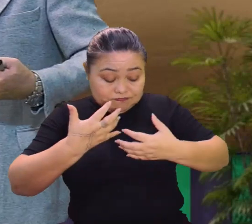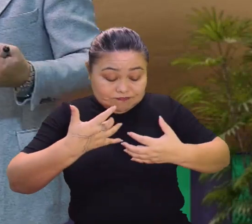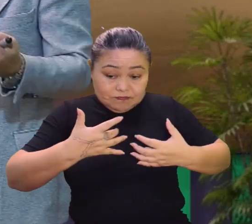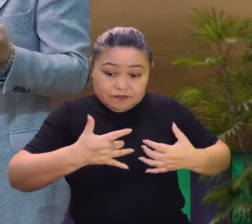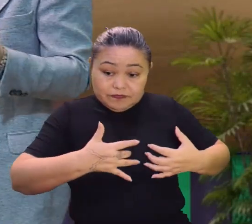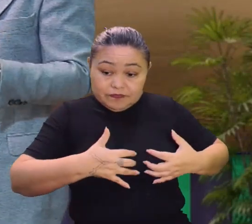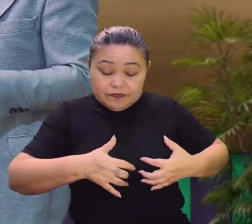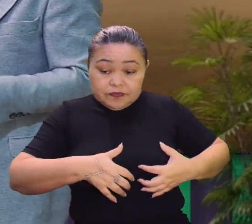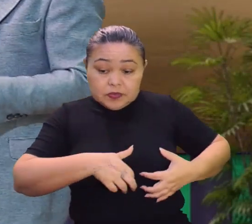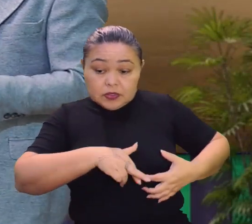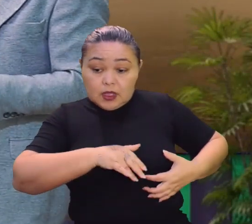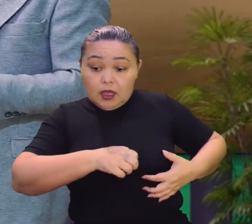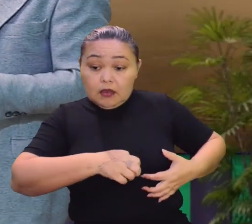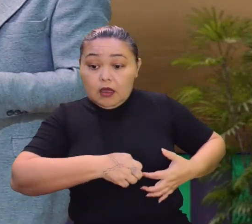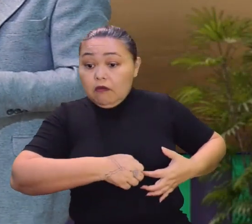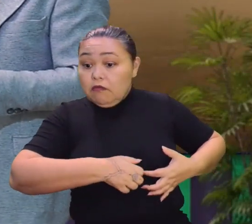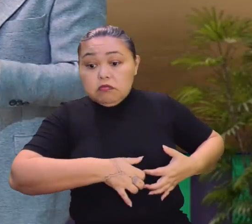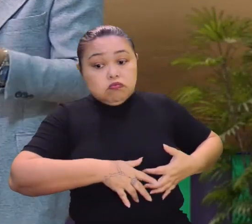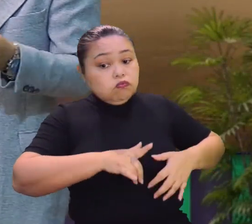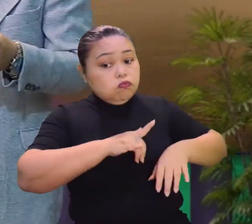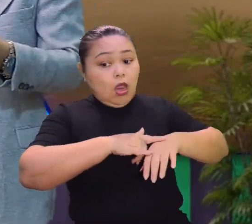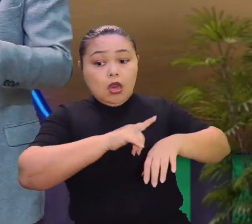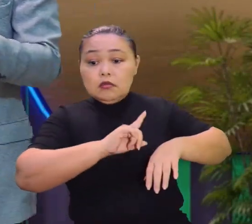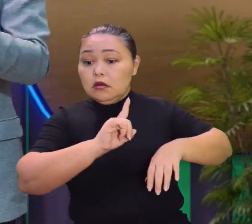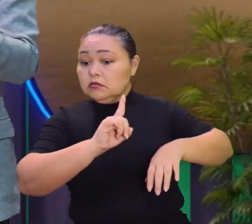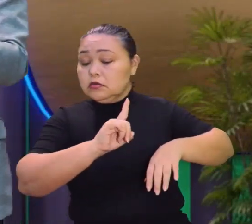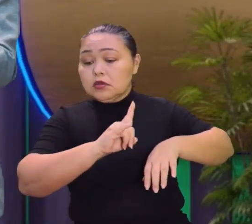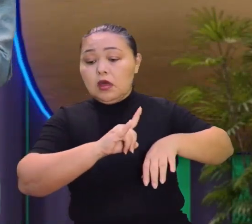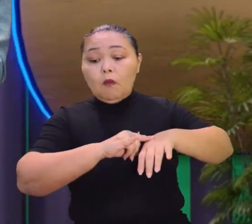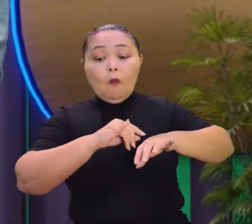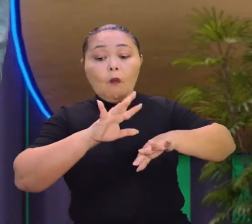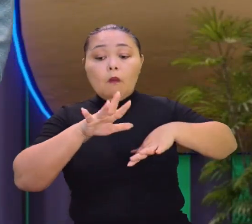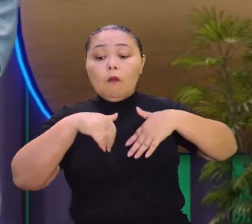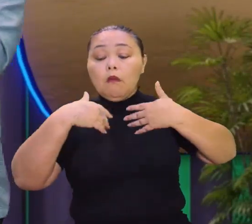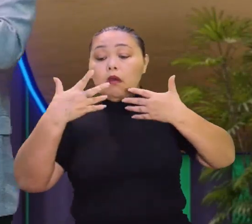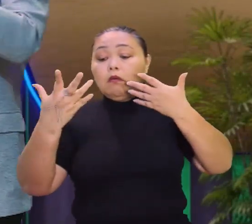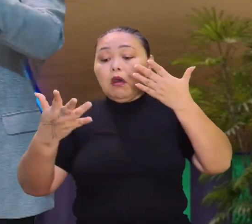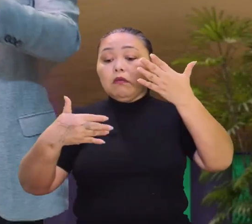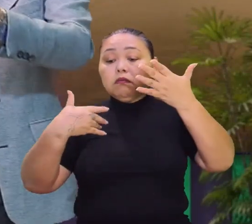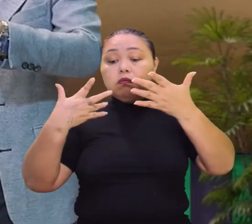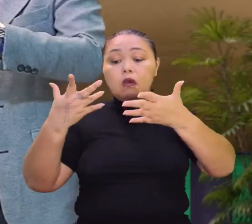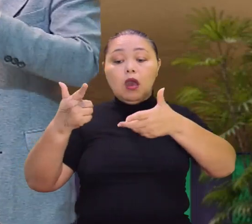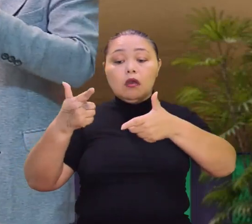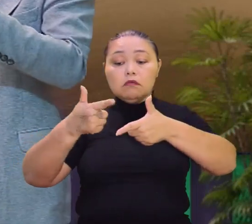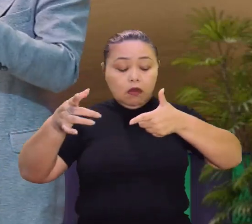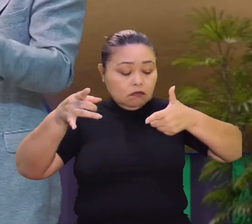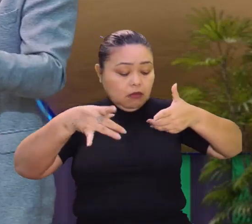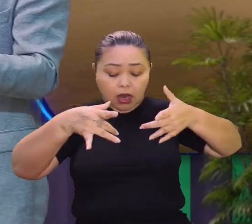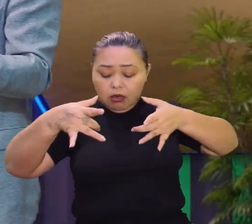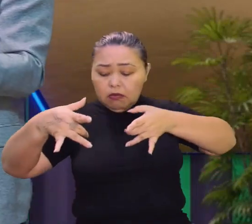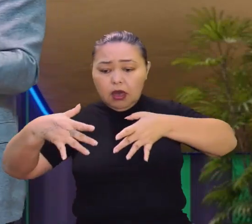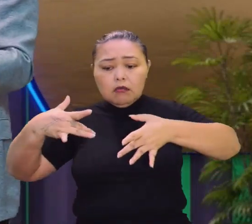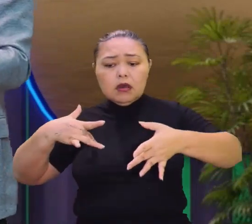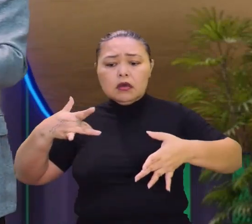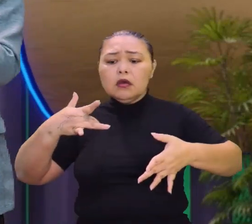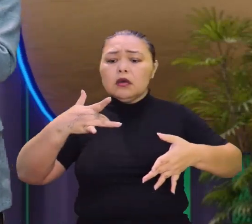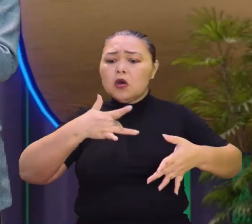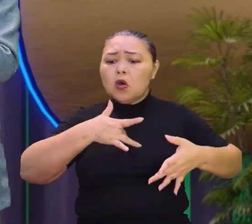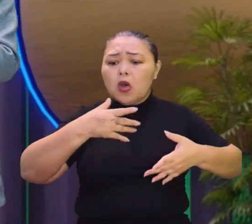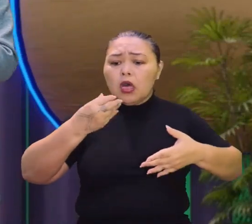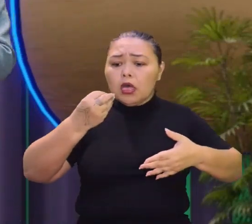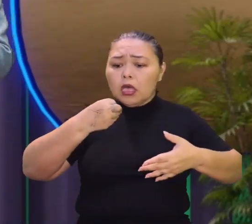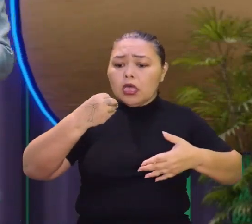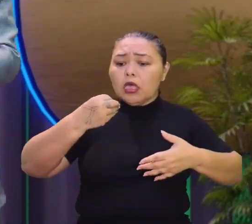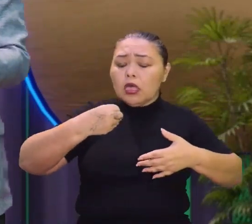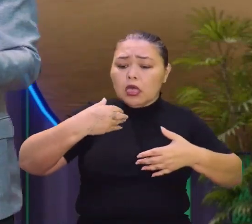fica no rim, não sai. E a pessoa vai definhando aos poucos, vai surgindo outros problemas de saúde, né? E